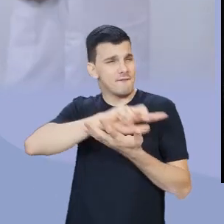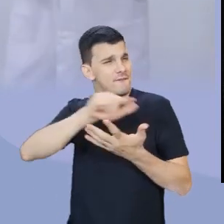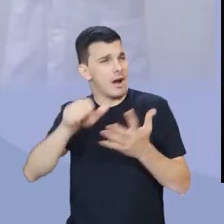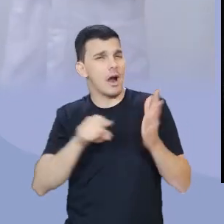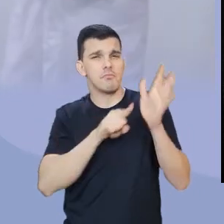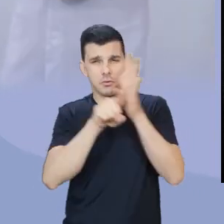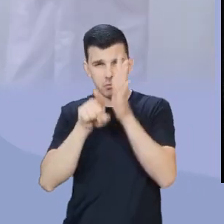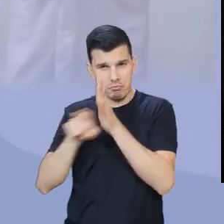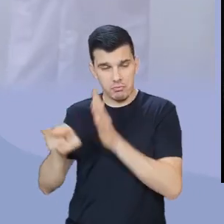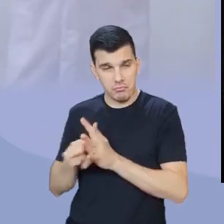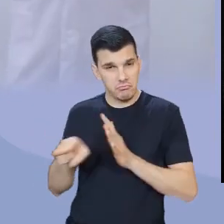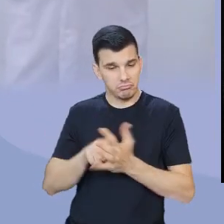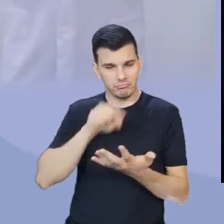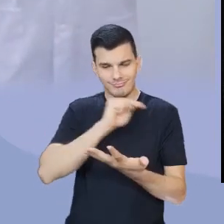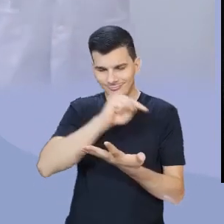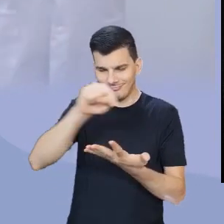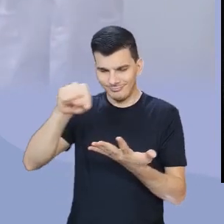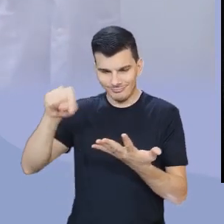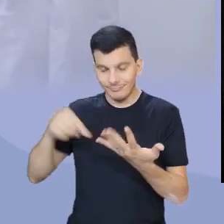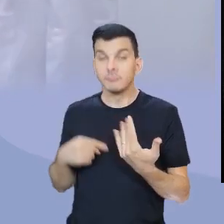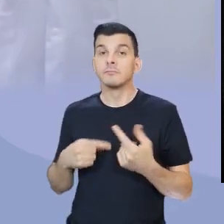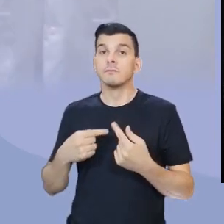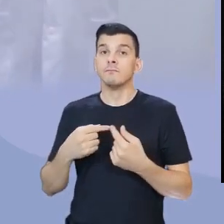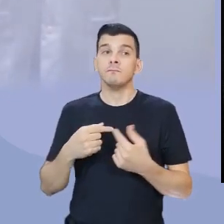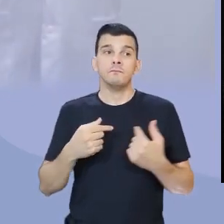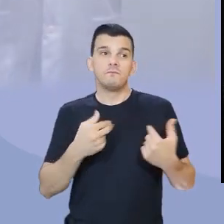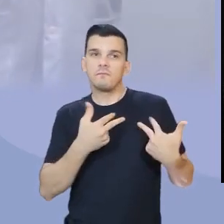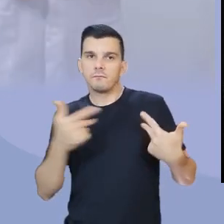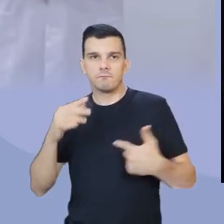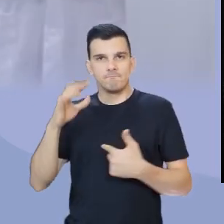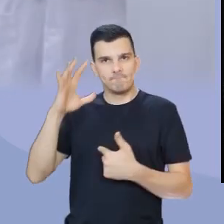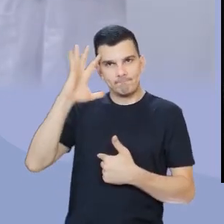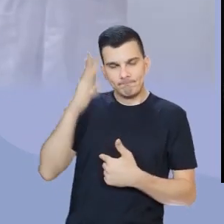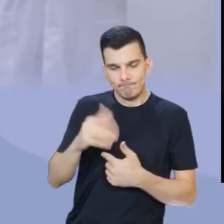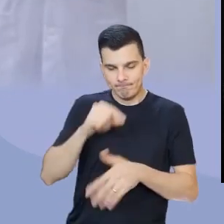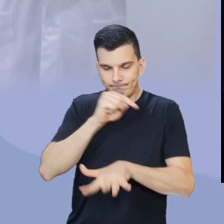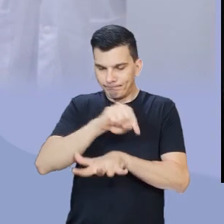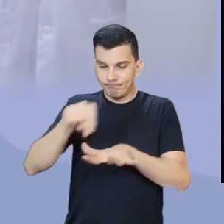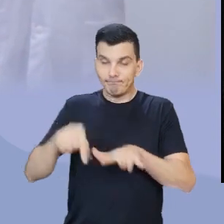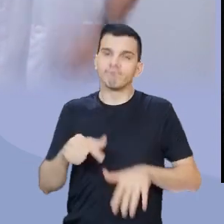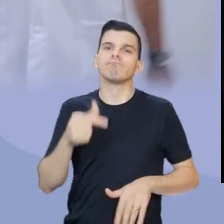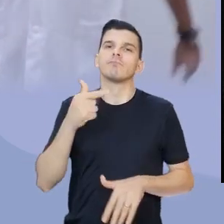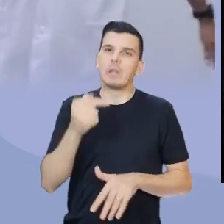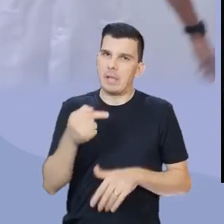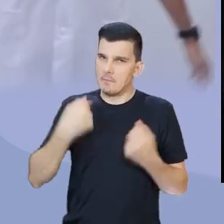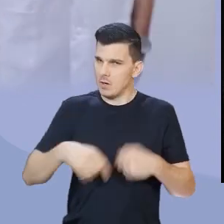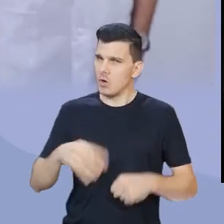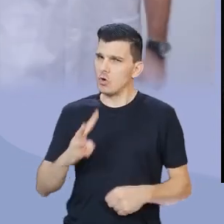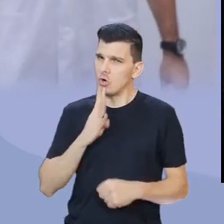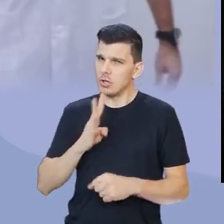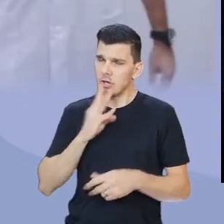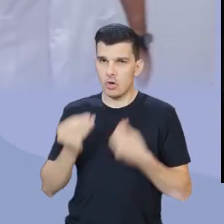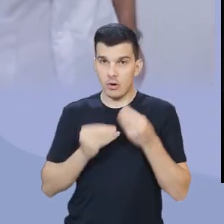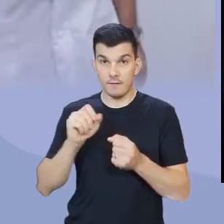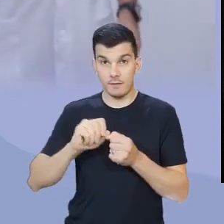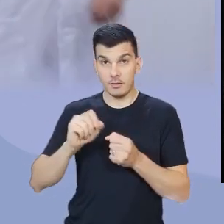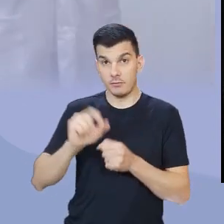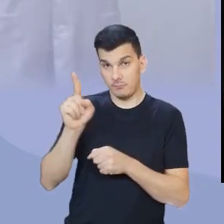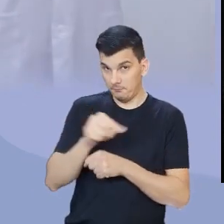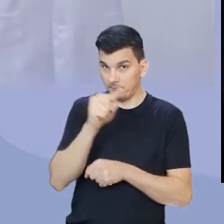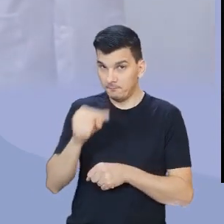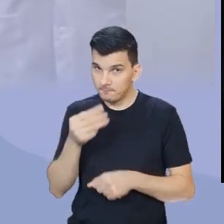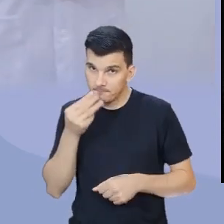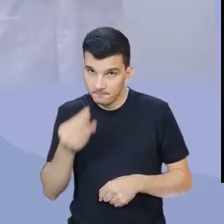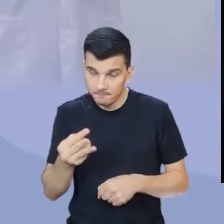na álgebra, na aritmética. A regra de 3 aparece em todas as 7 competências. Você tem que dominar a regra de